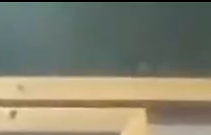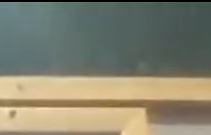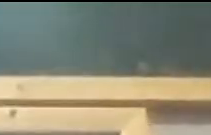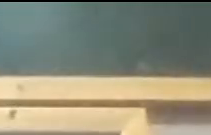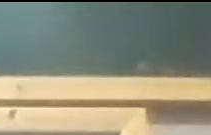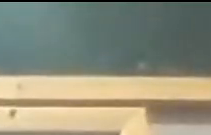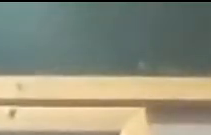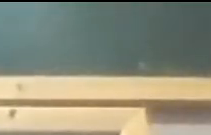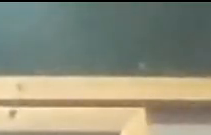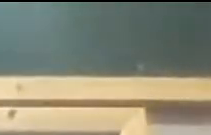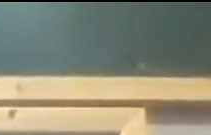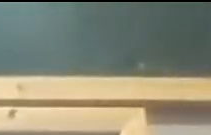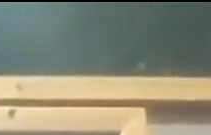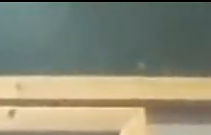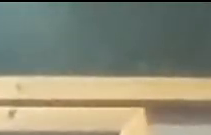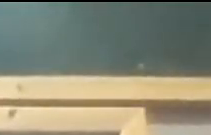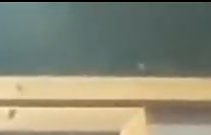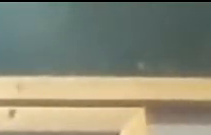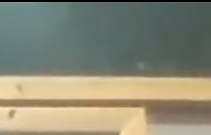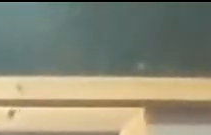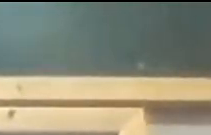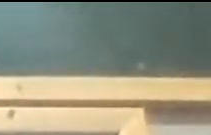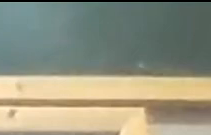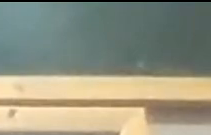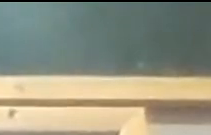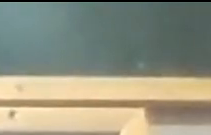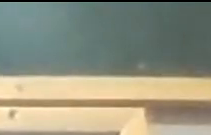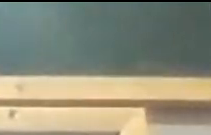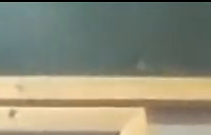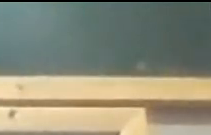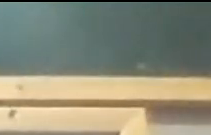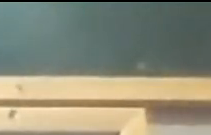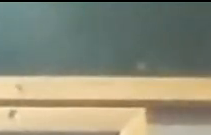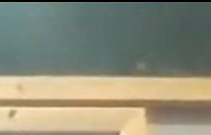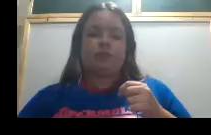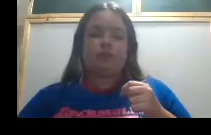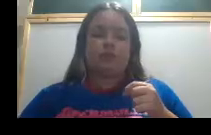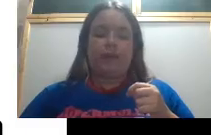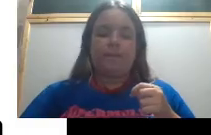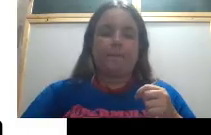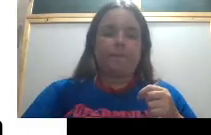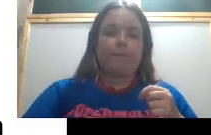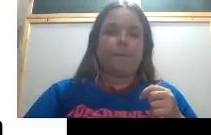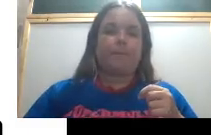pouco a gente responda bom então ó vamos fazer a nossa correção